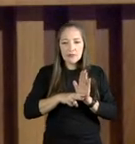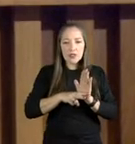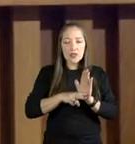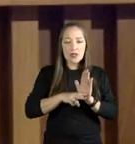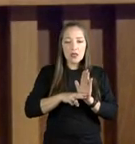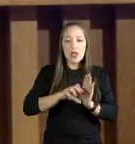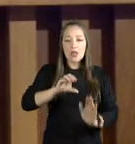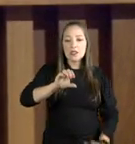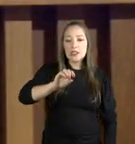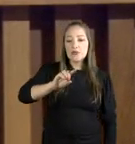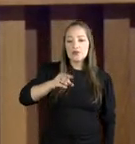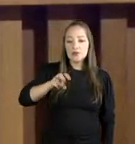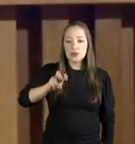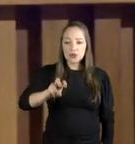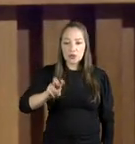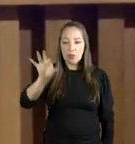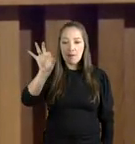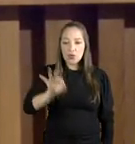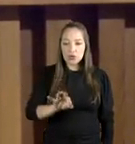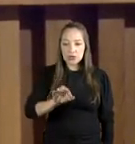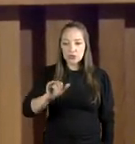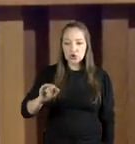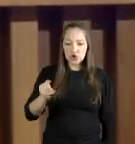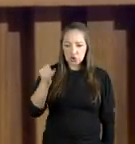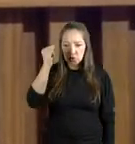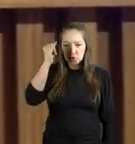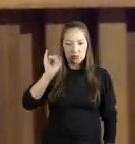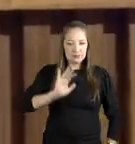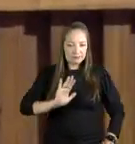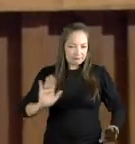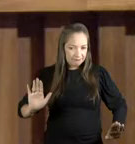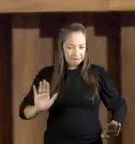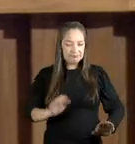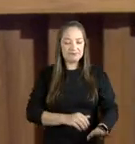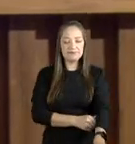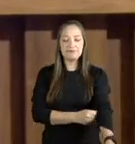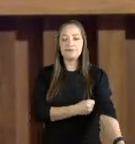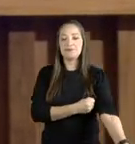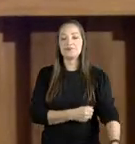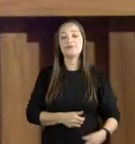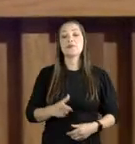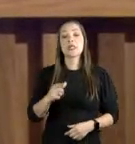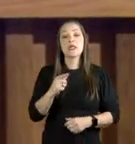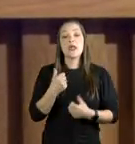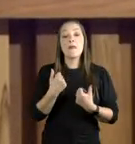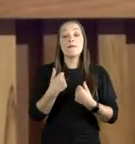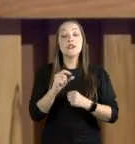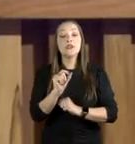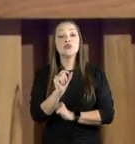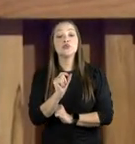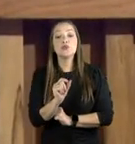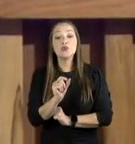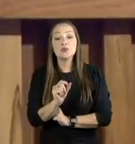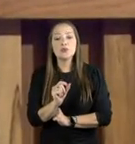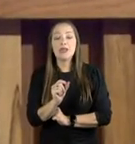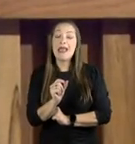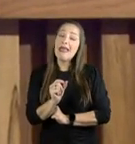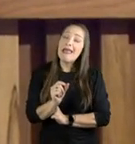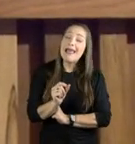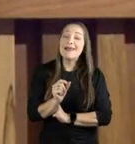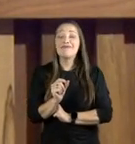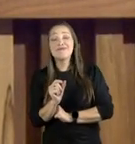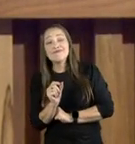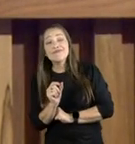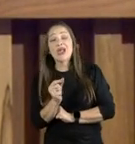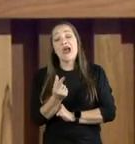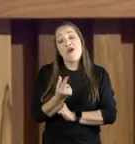que hoje é um juros comum, a poupança dá isso. A gente tem que seria um valor considerável